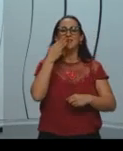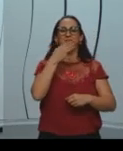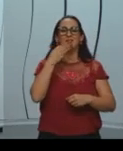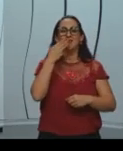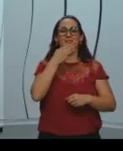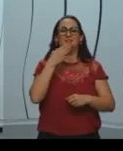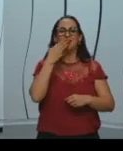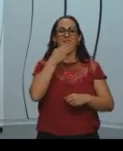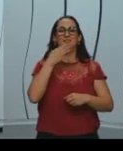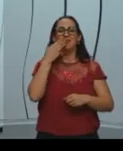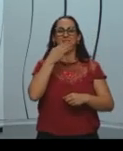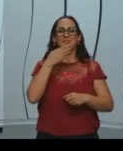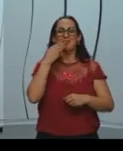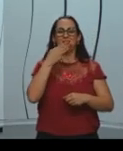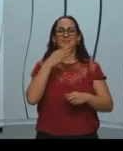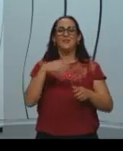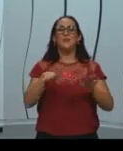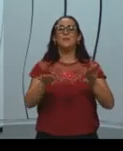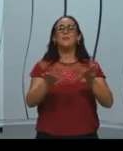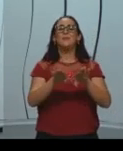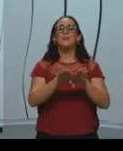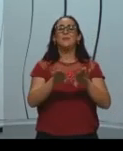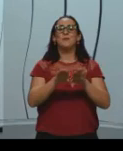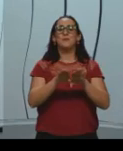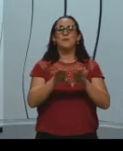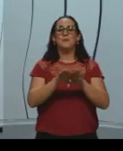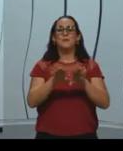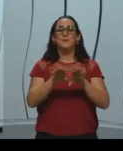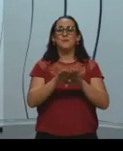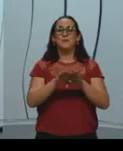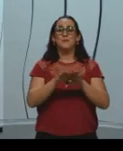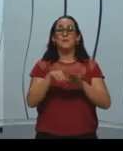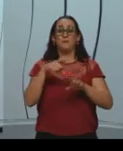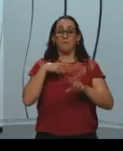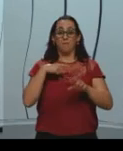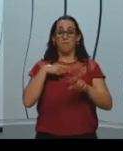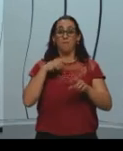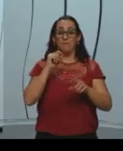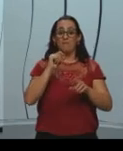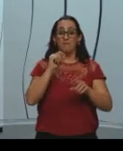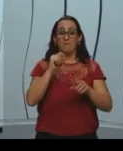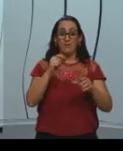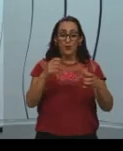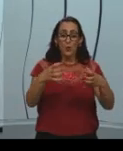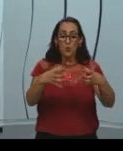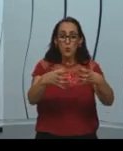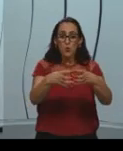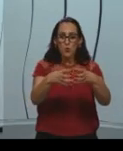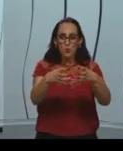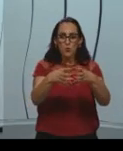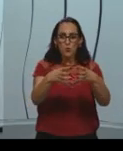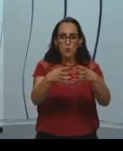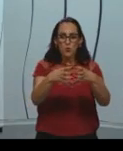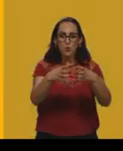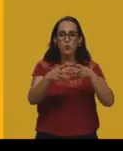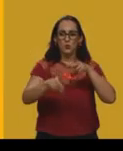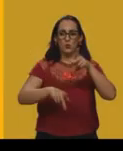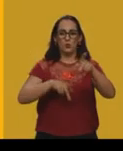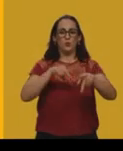né? E uma parcela aí dessa população, que é importante a gente